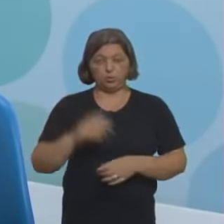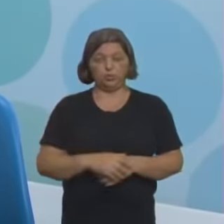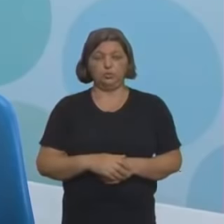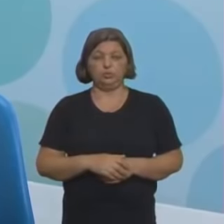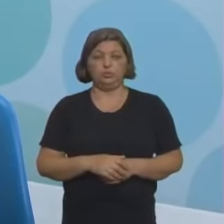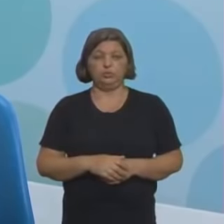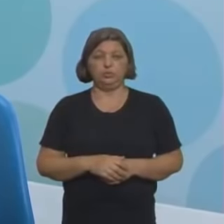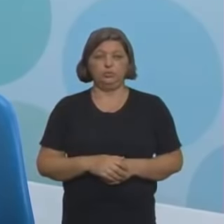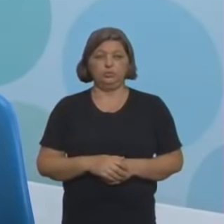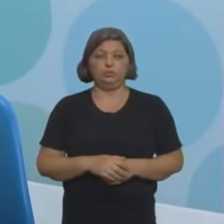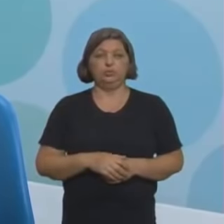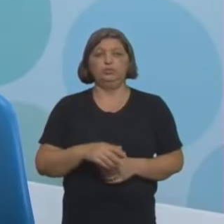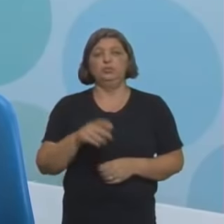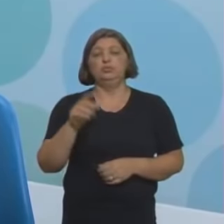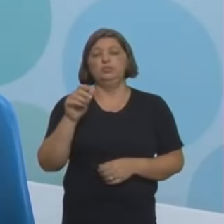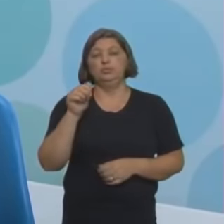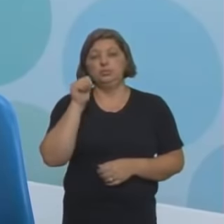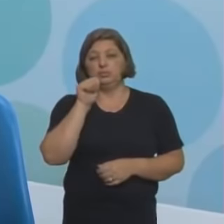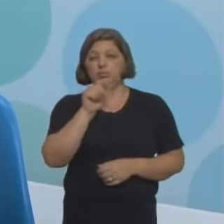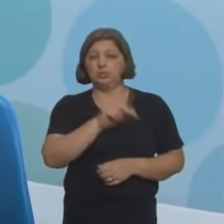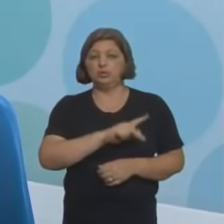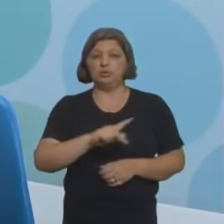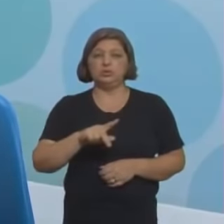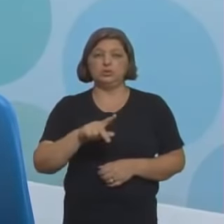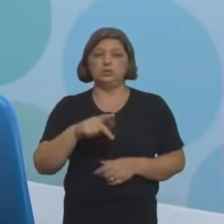a professora deverá buscar...